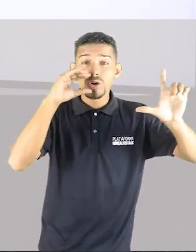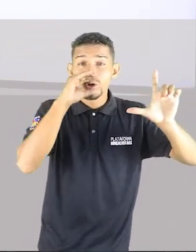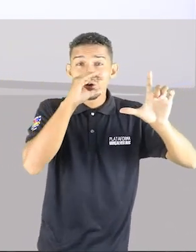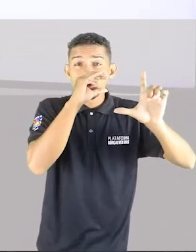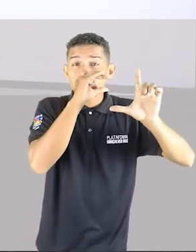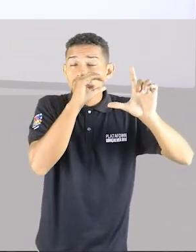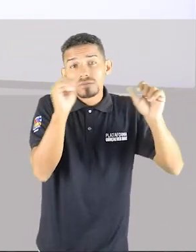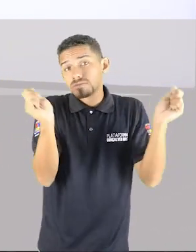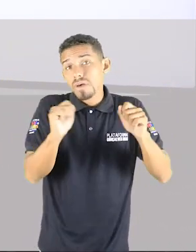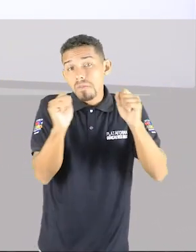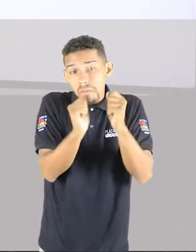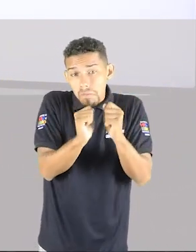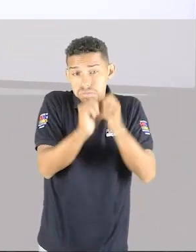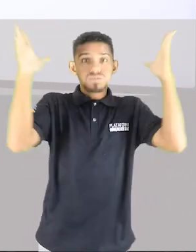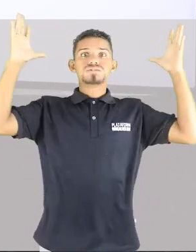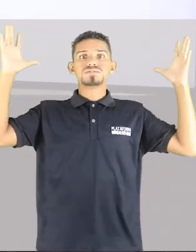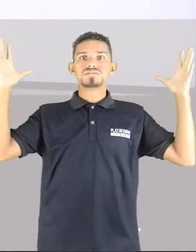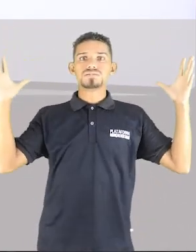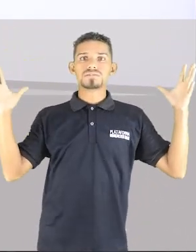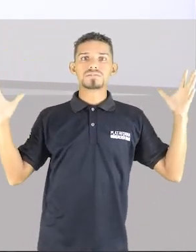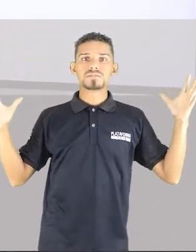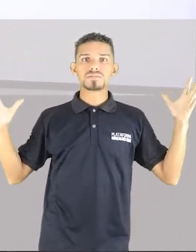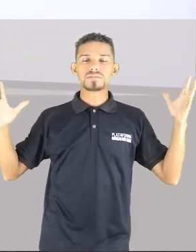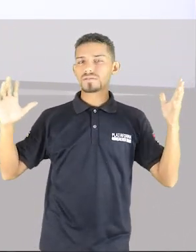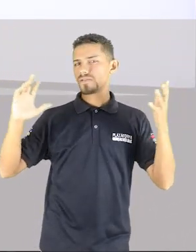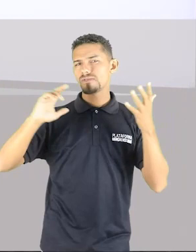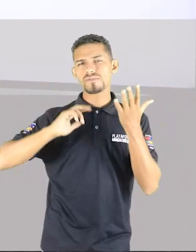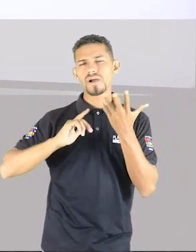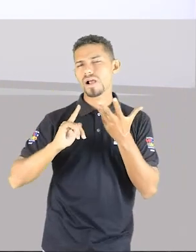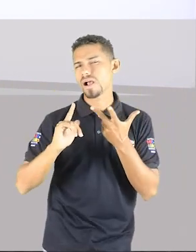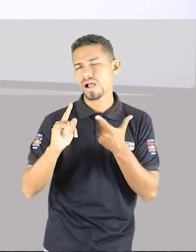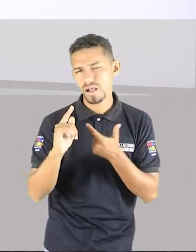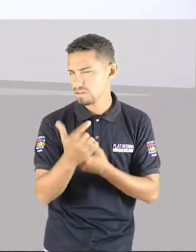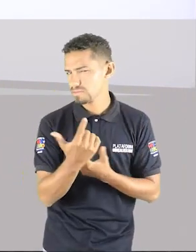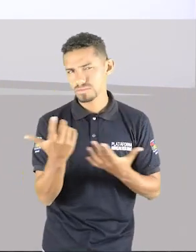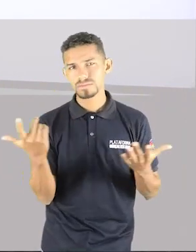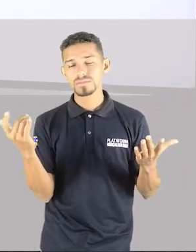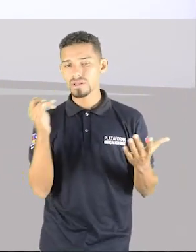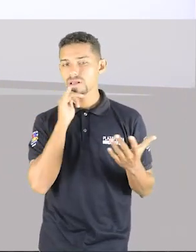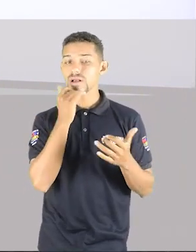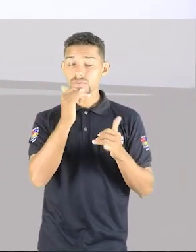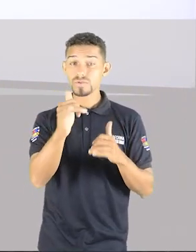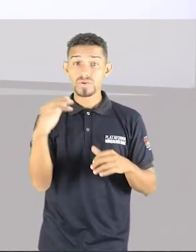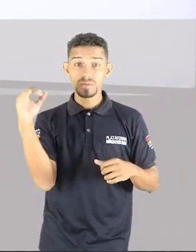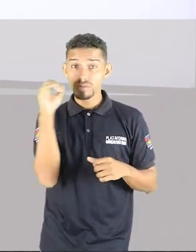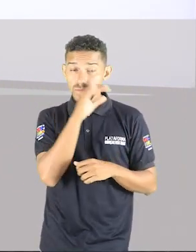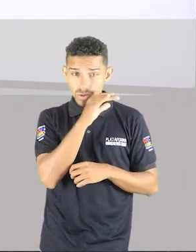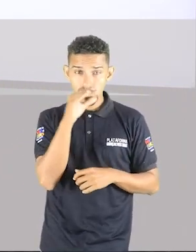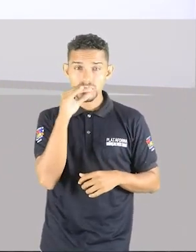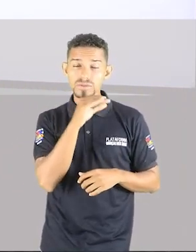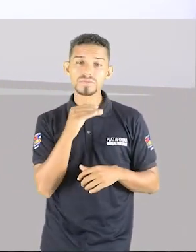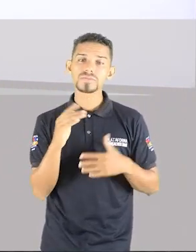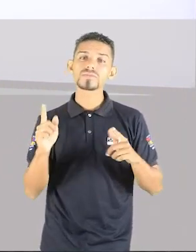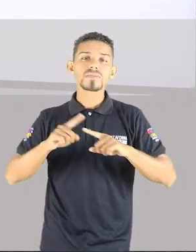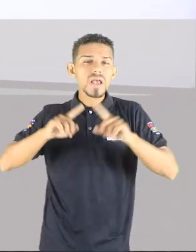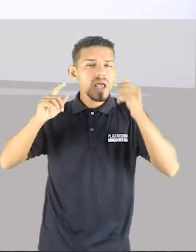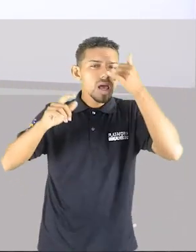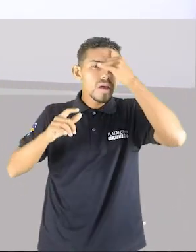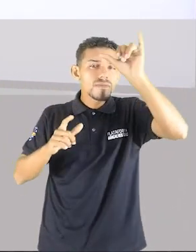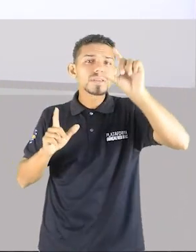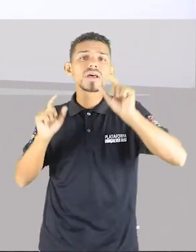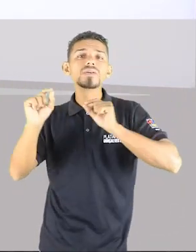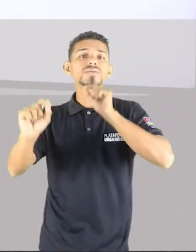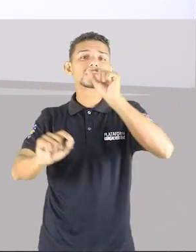dentro que pode queimar vários elementos lá do circuito por aquecimento para evitar